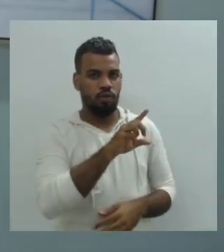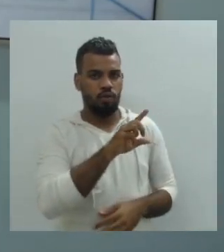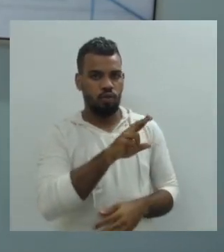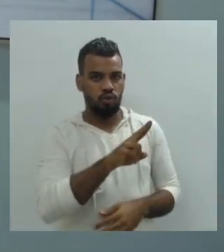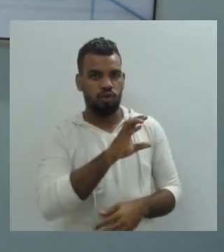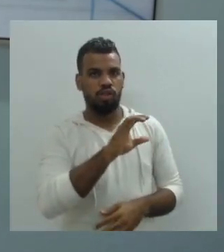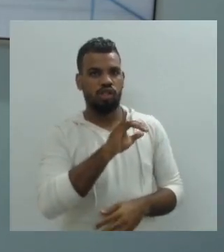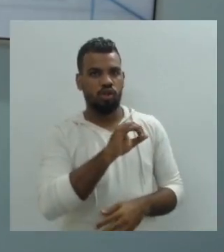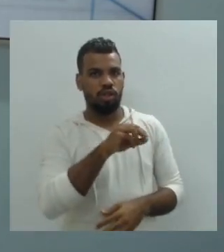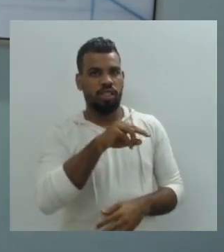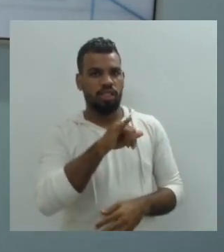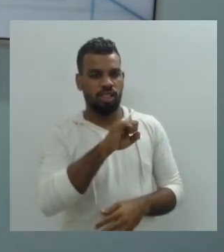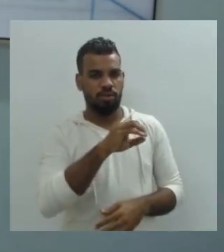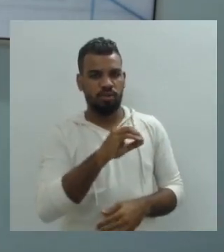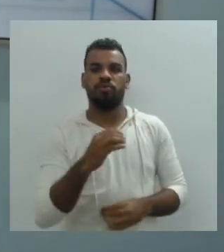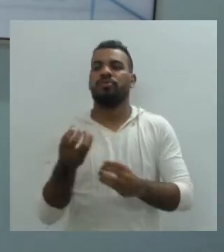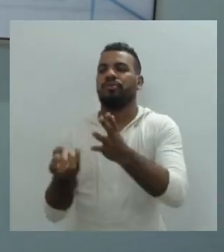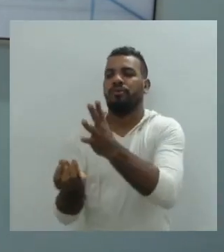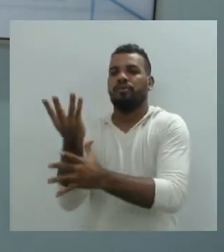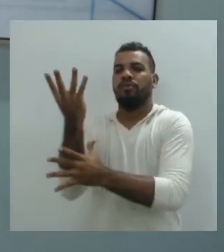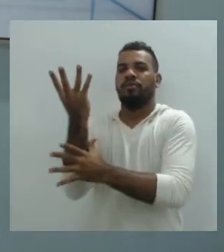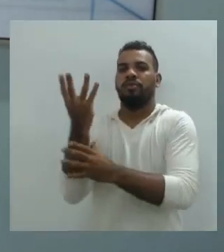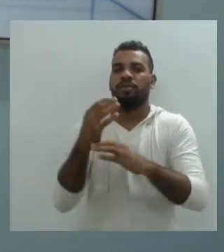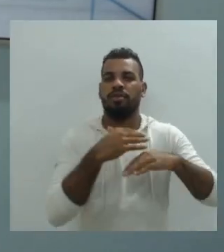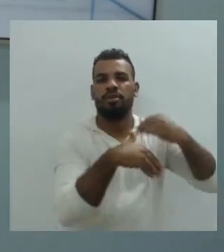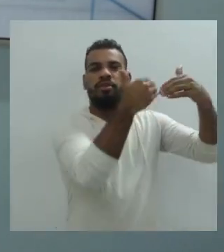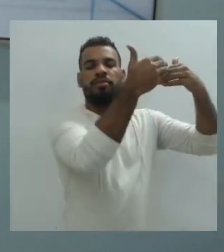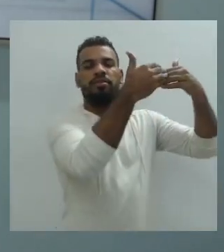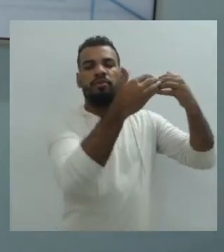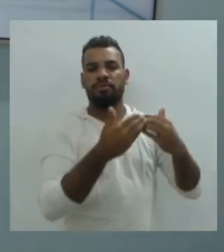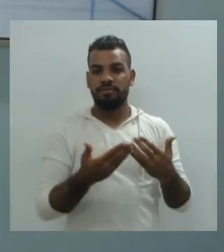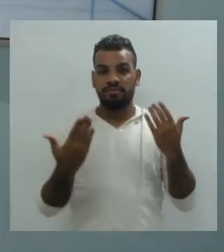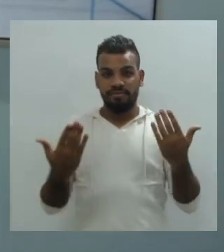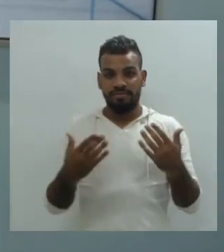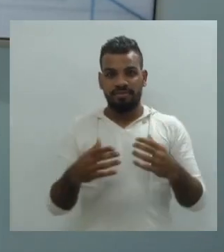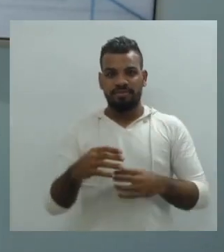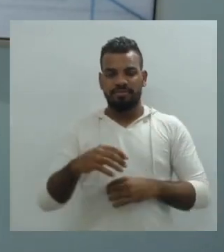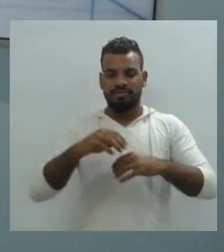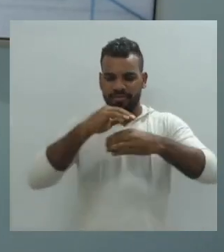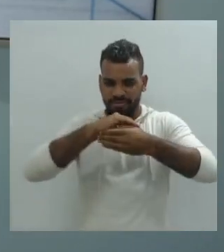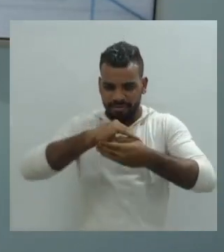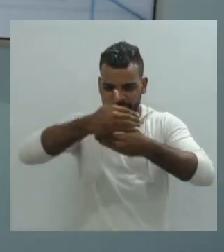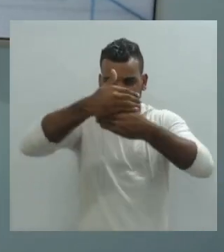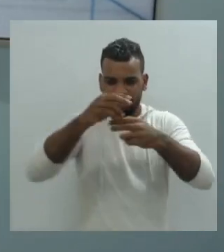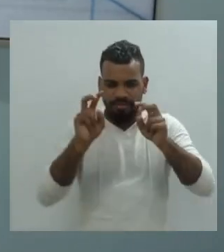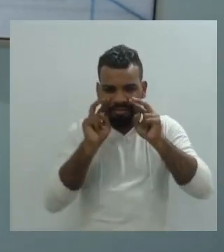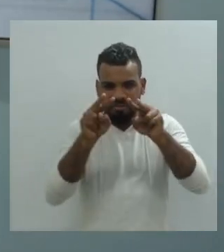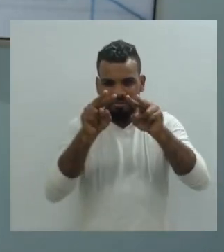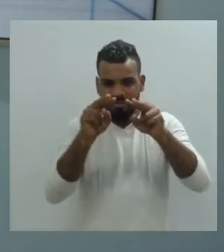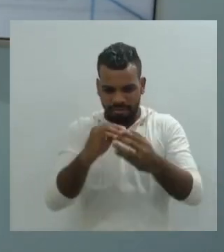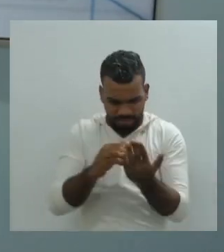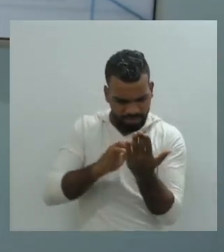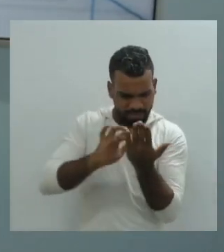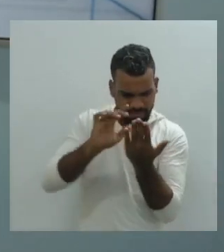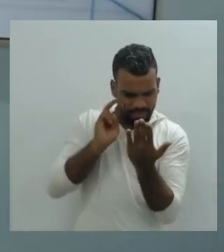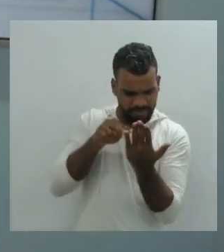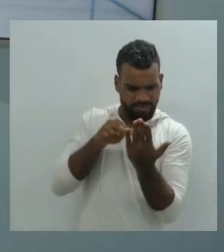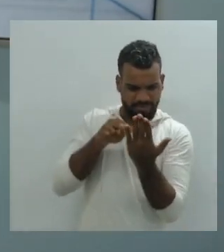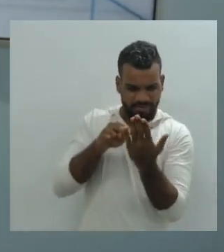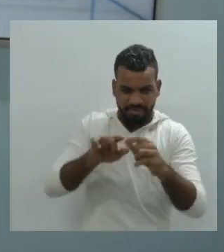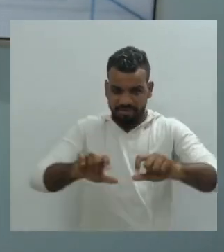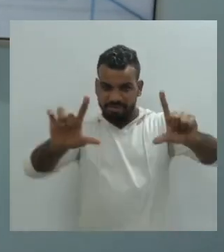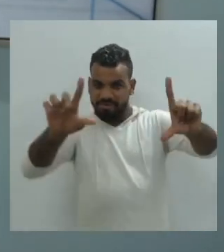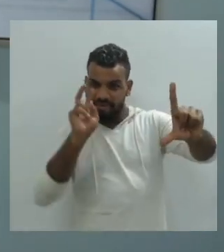casa, fica bem juntinho da TV ou do computador ou ainda do celular, pois nós da Educa